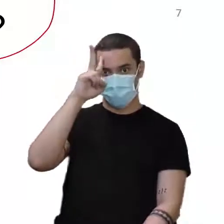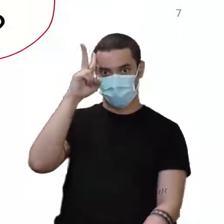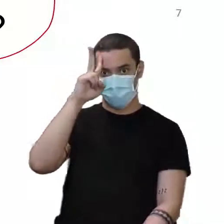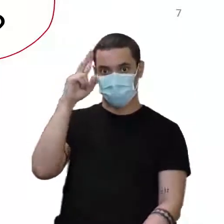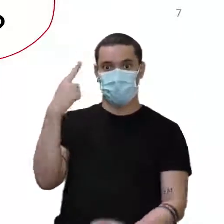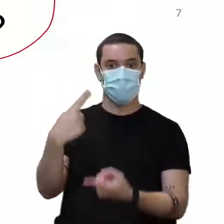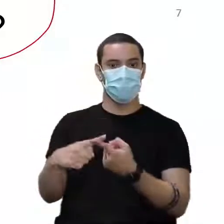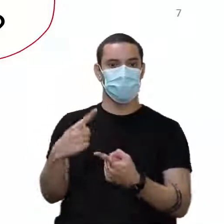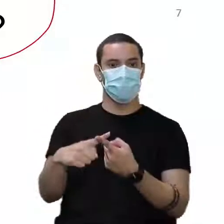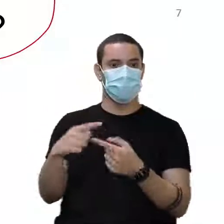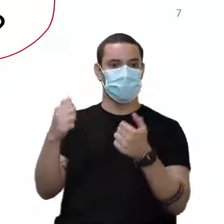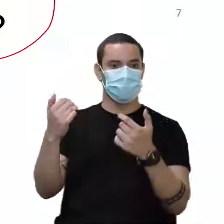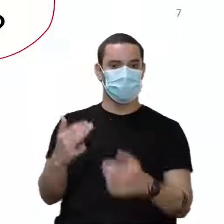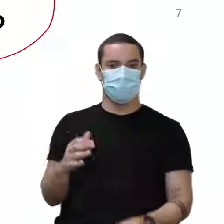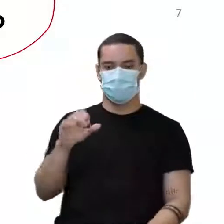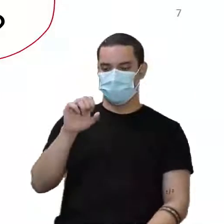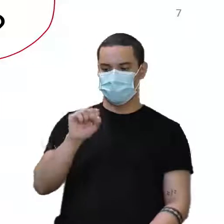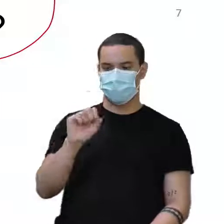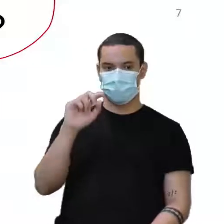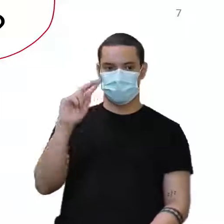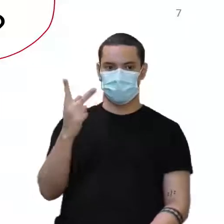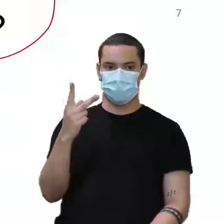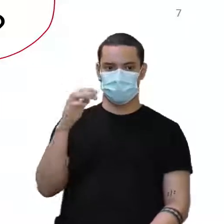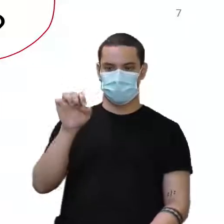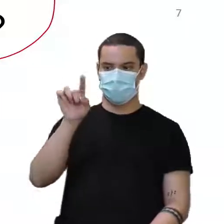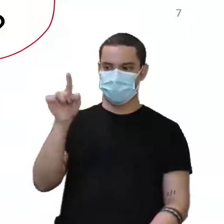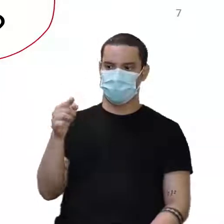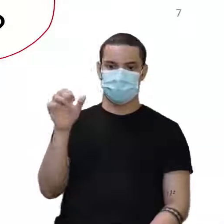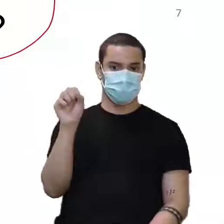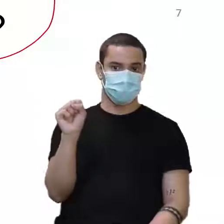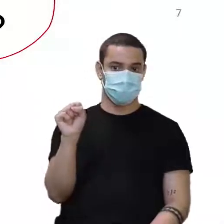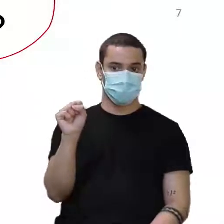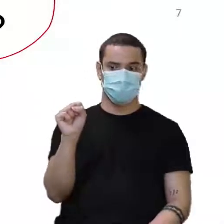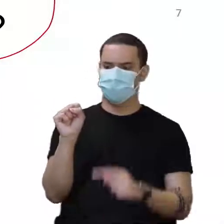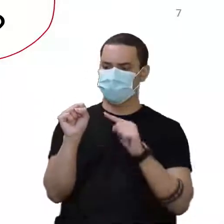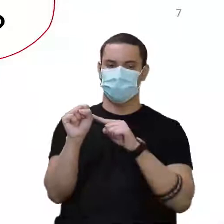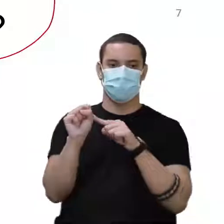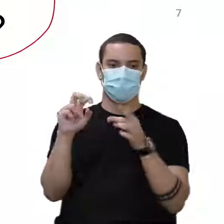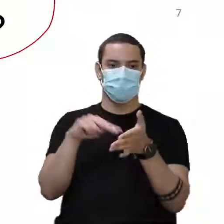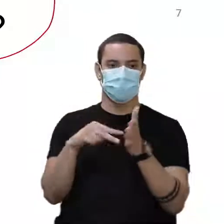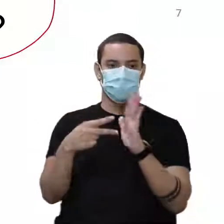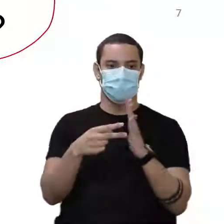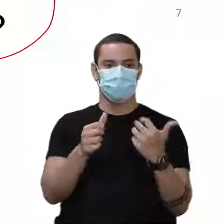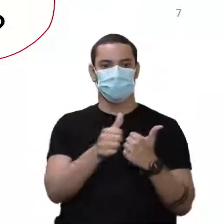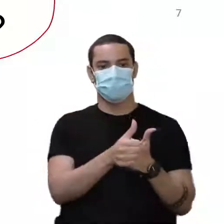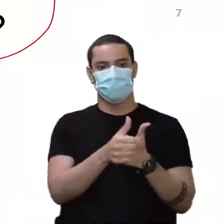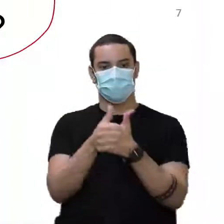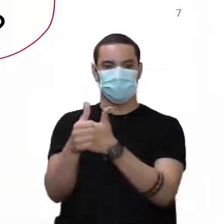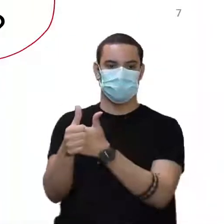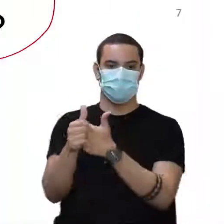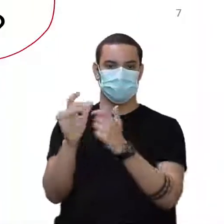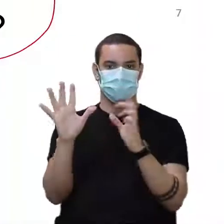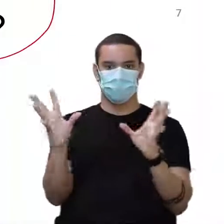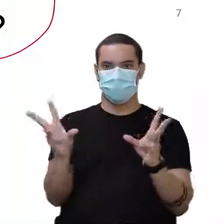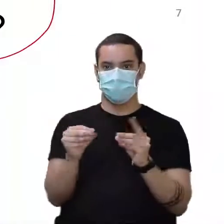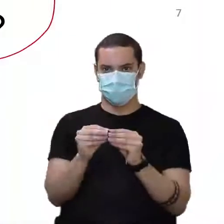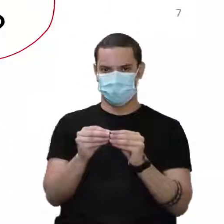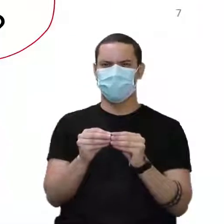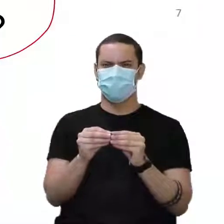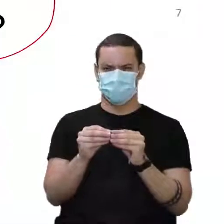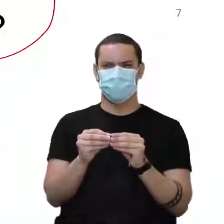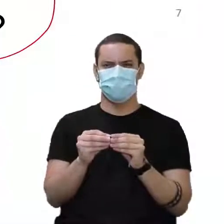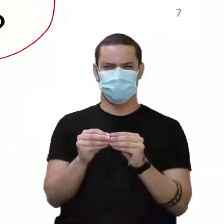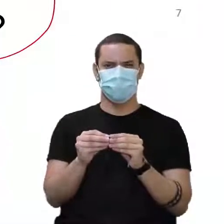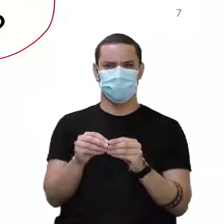Por que X? Esse S aqui, gente, nada mais é que o meu auxiliar contraído. Vocês já viram